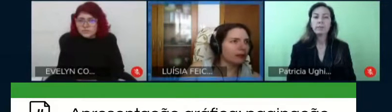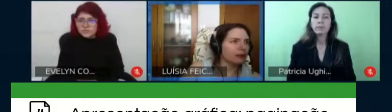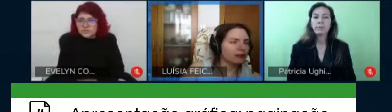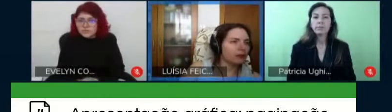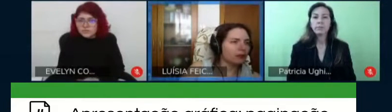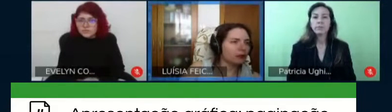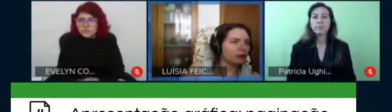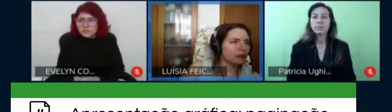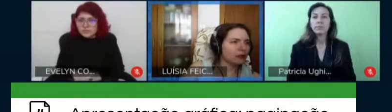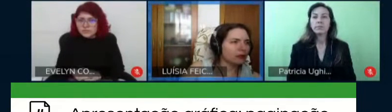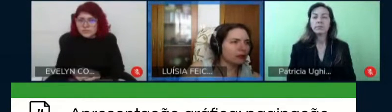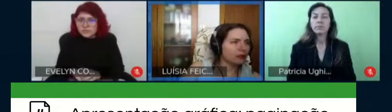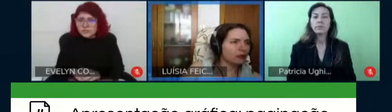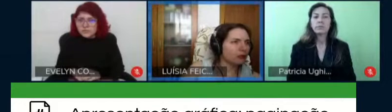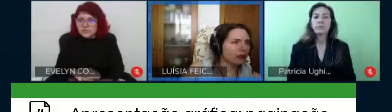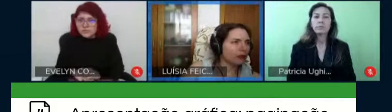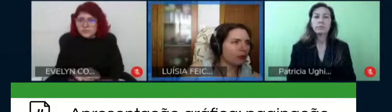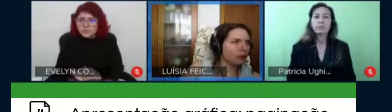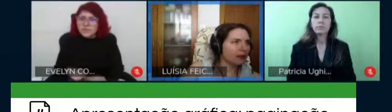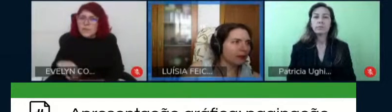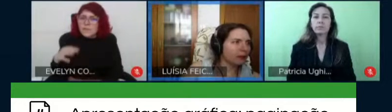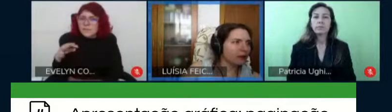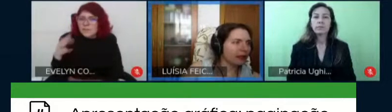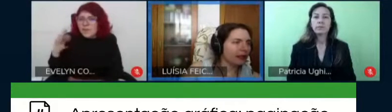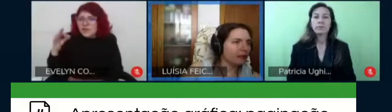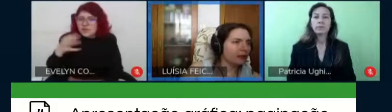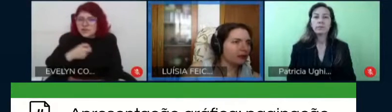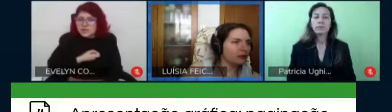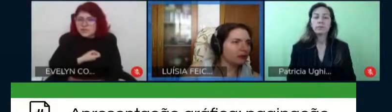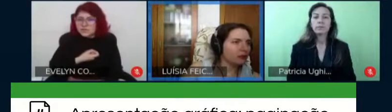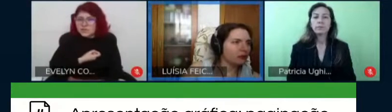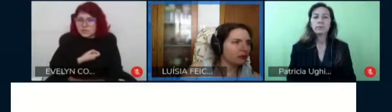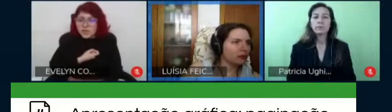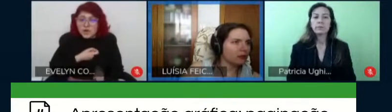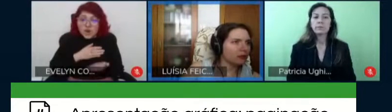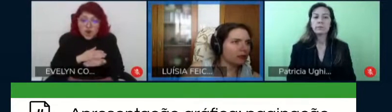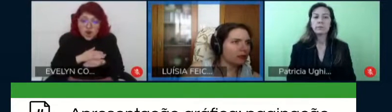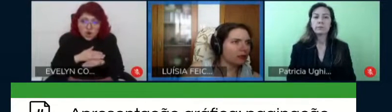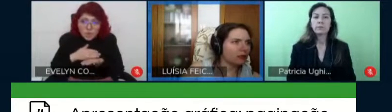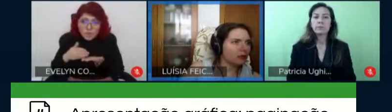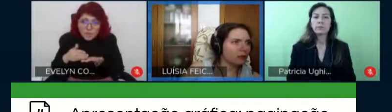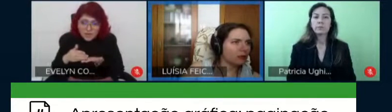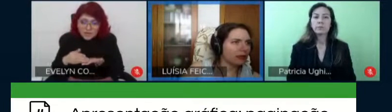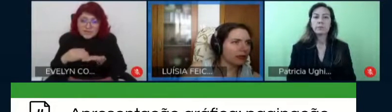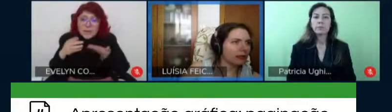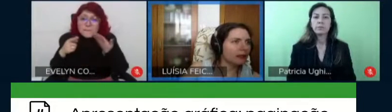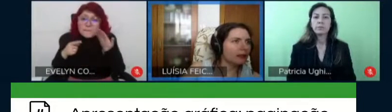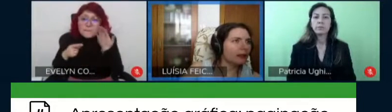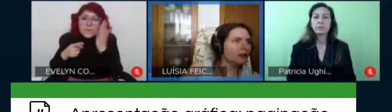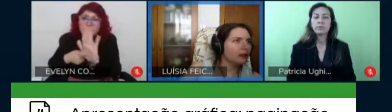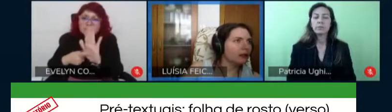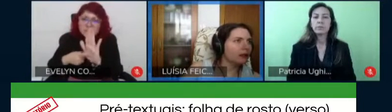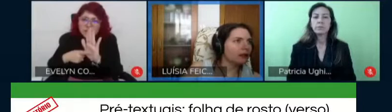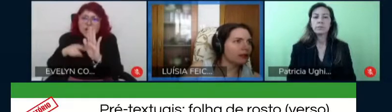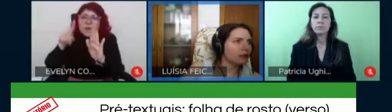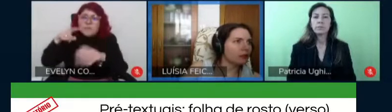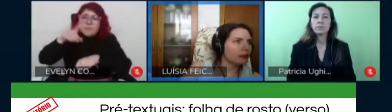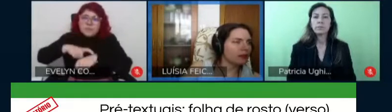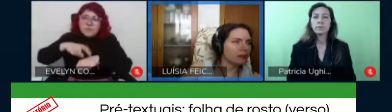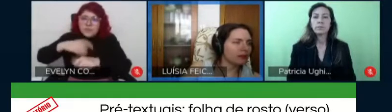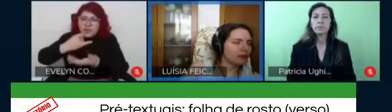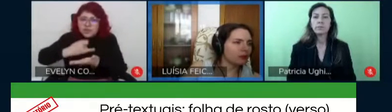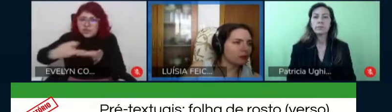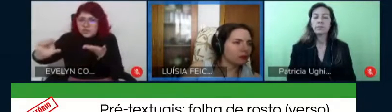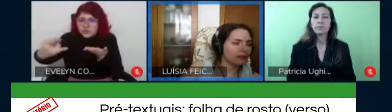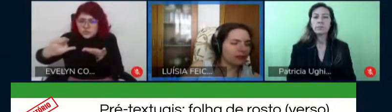Assim, a paginação, ela vai começar a mostrar, né, a partir da introdução, daí é quando eu vou mostrar ela. Esse aqui é só